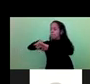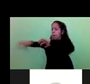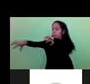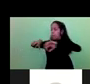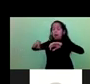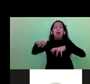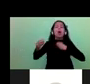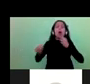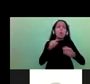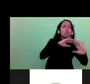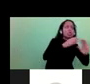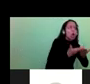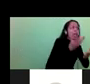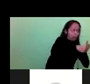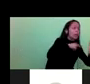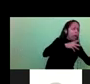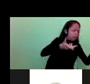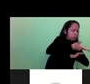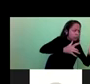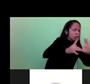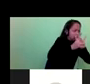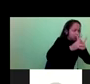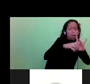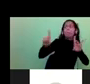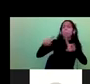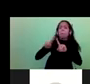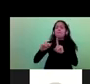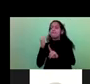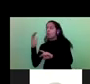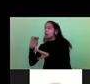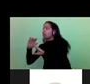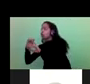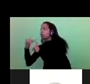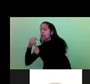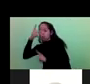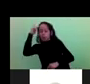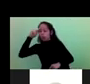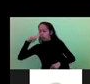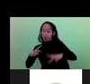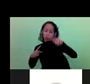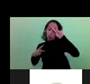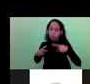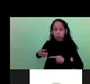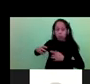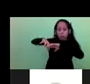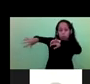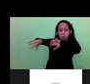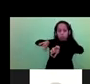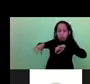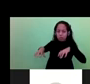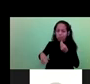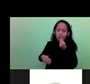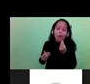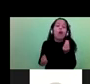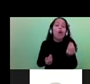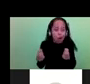fragmentada, tão individualizada? Vejam, o capitalismo, e eu não